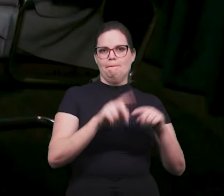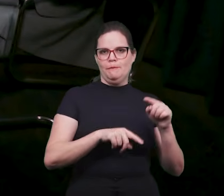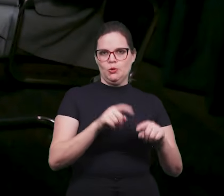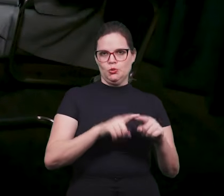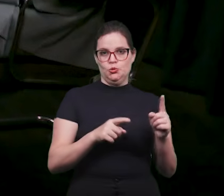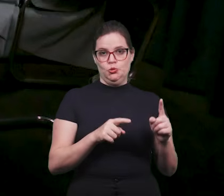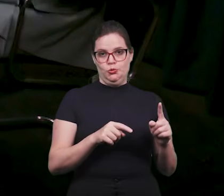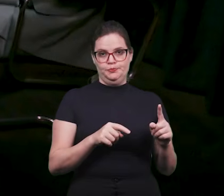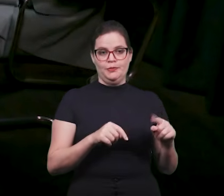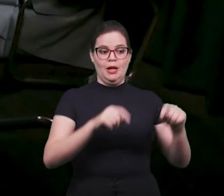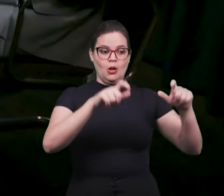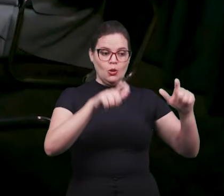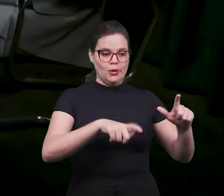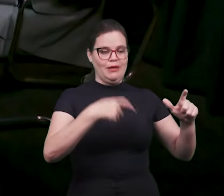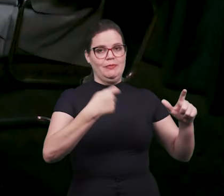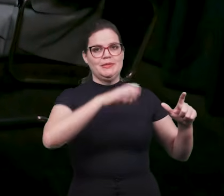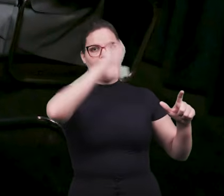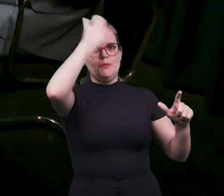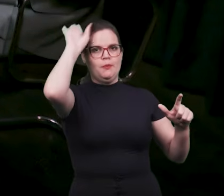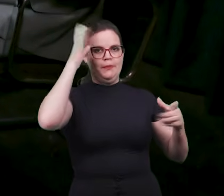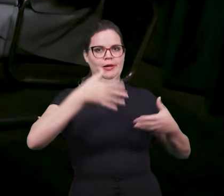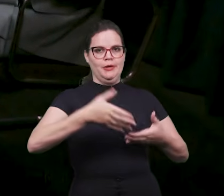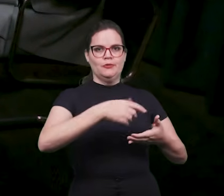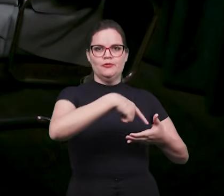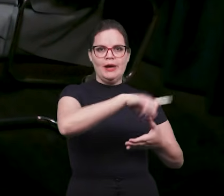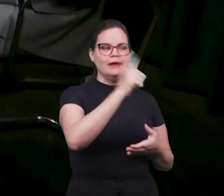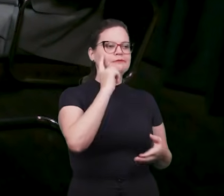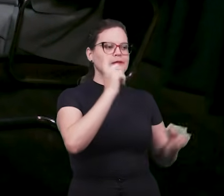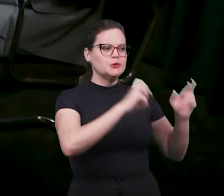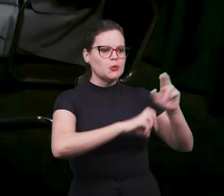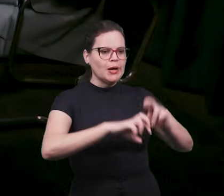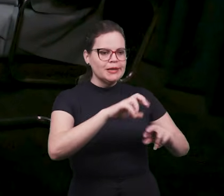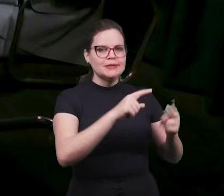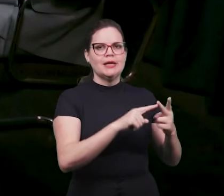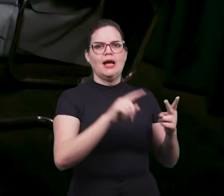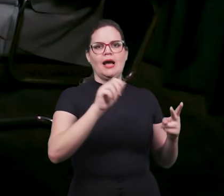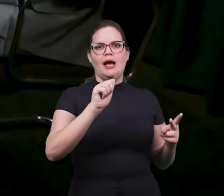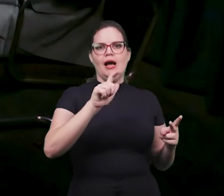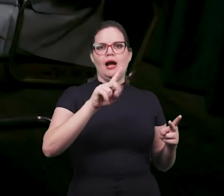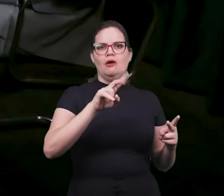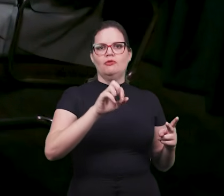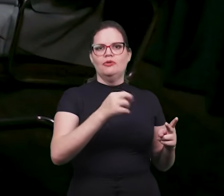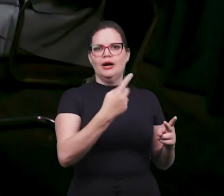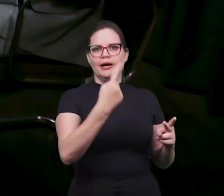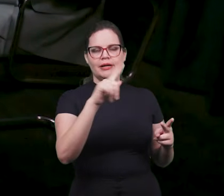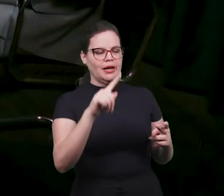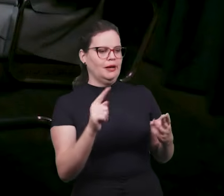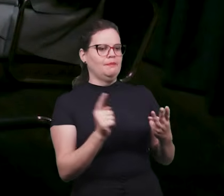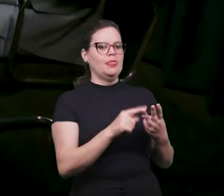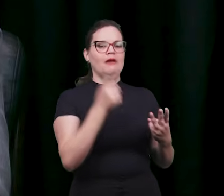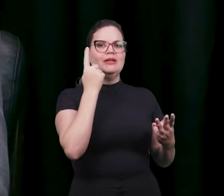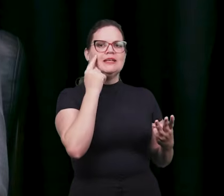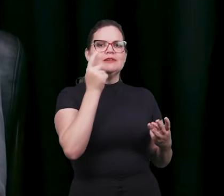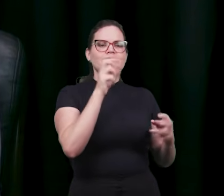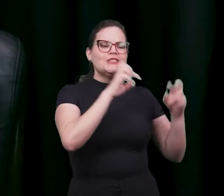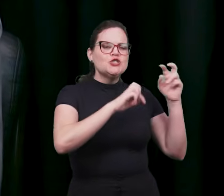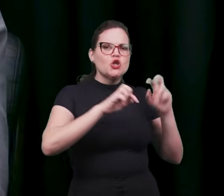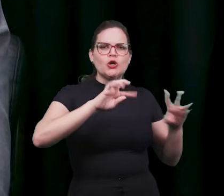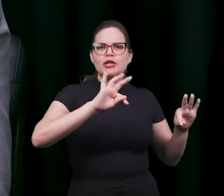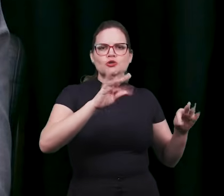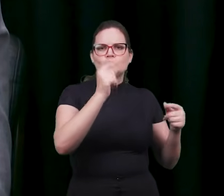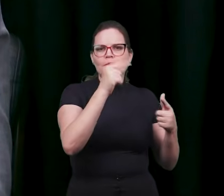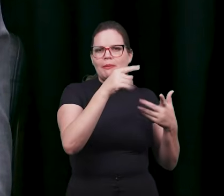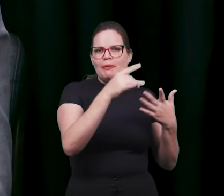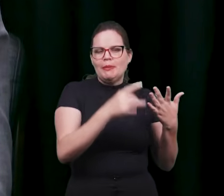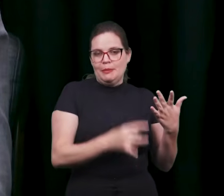de Bombeiros. Já o MEI, o endereço que eu posso fornecer é o endereço da minha própria residência, do meu próprio domicílio. Então,